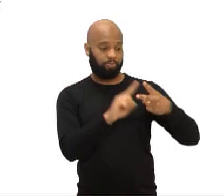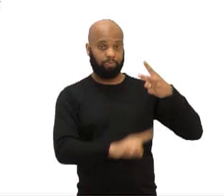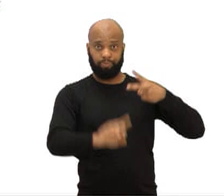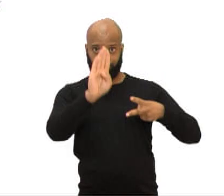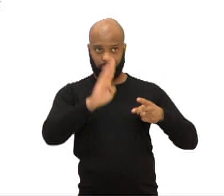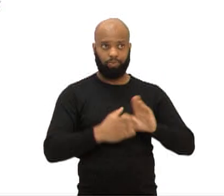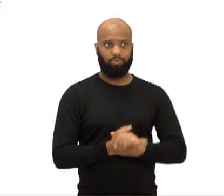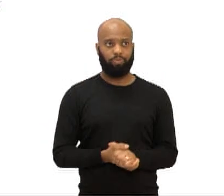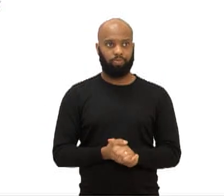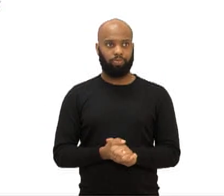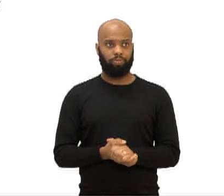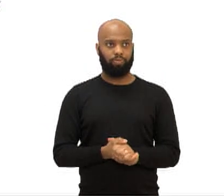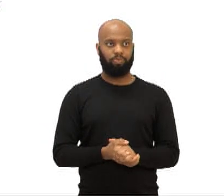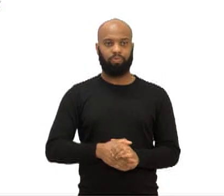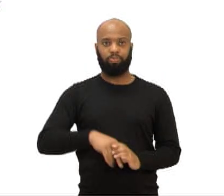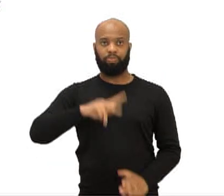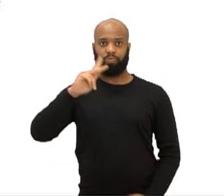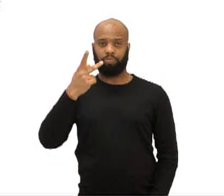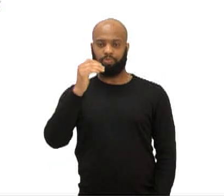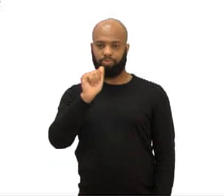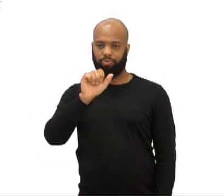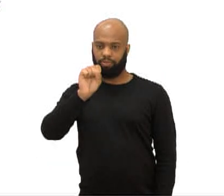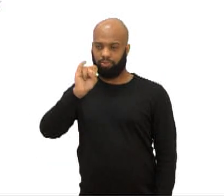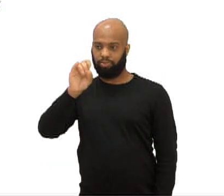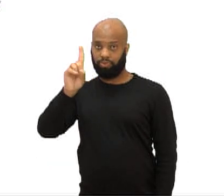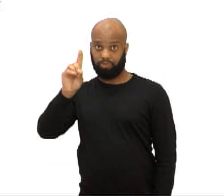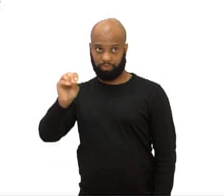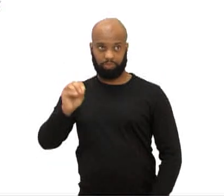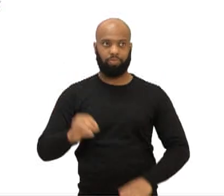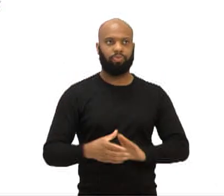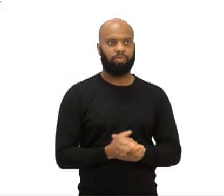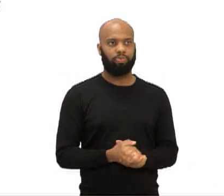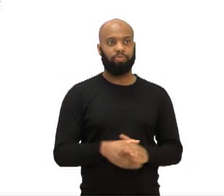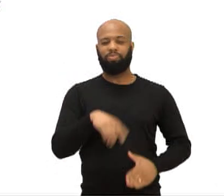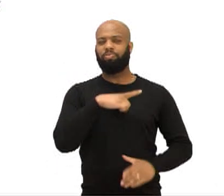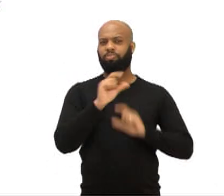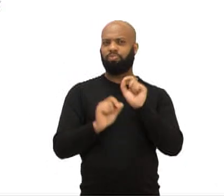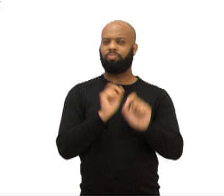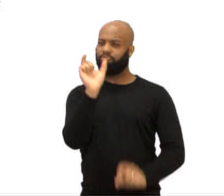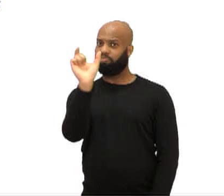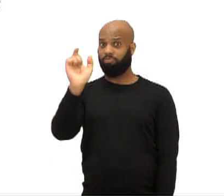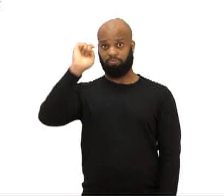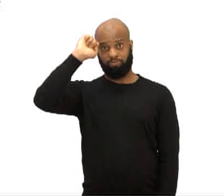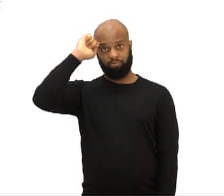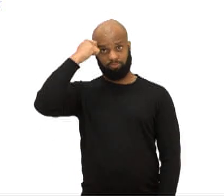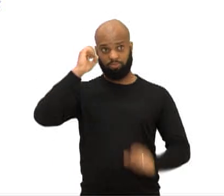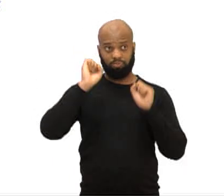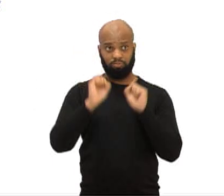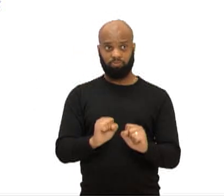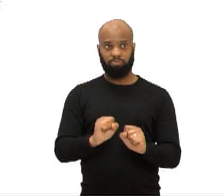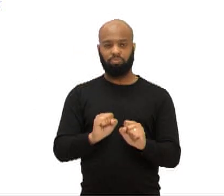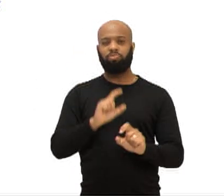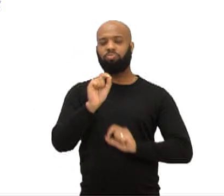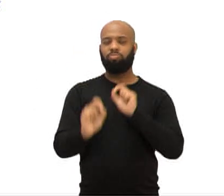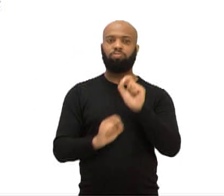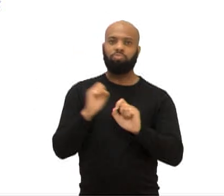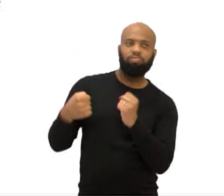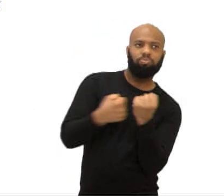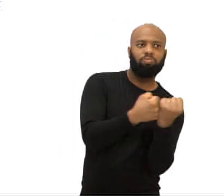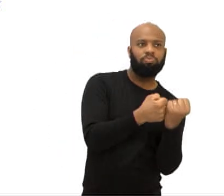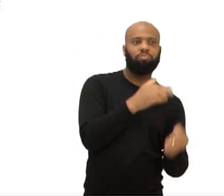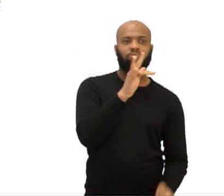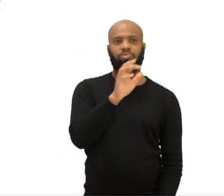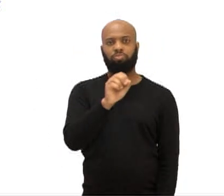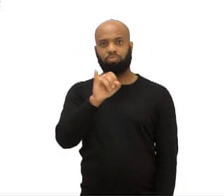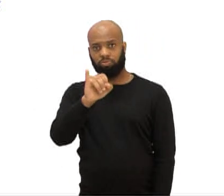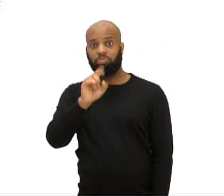En Frida ha sido una mujer fuerte. La expresión destacada pode ser traduzida por foi. Frida